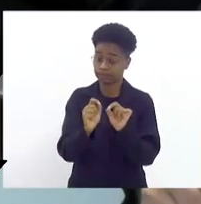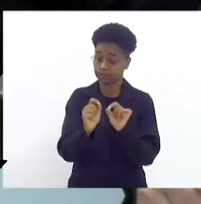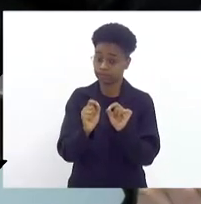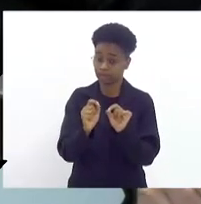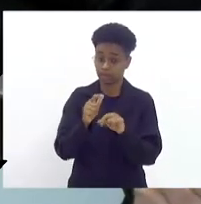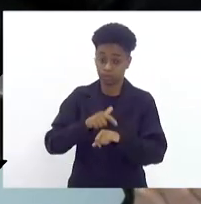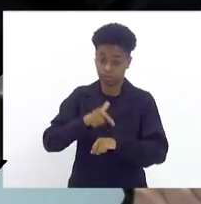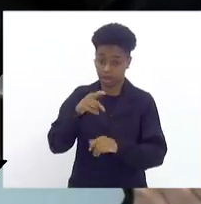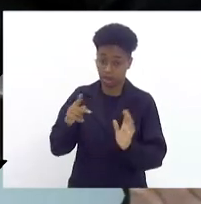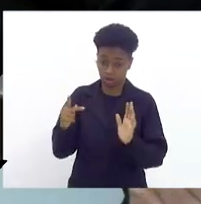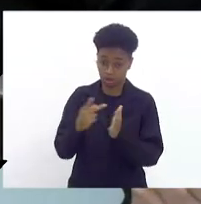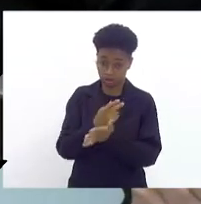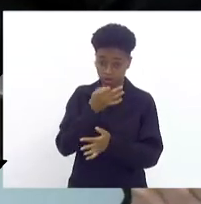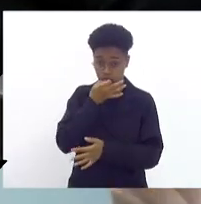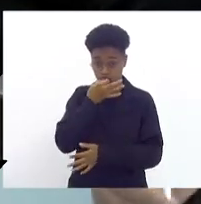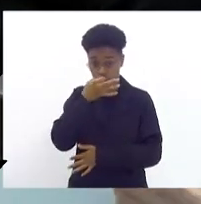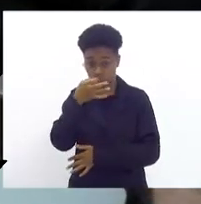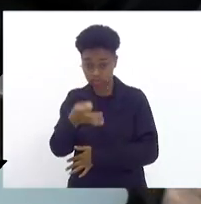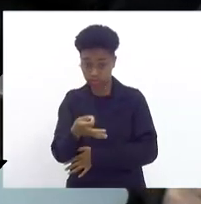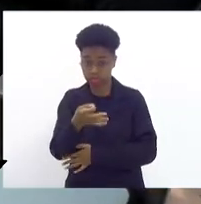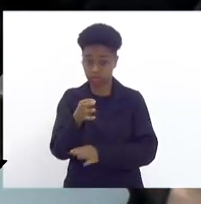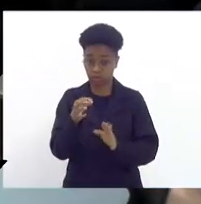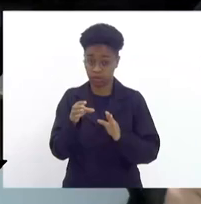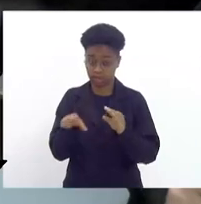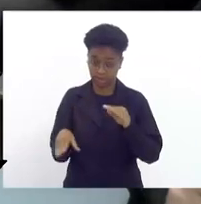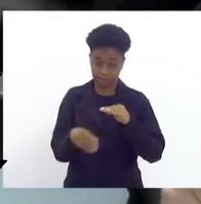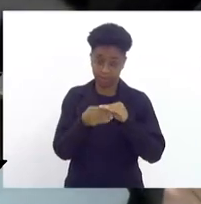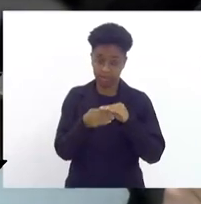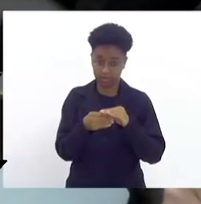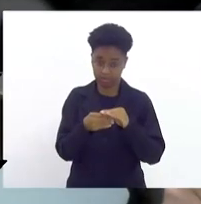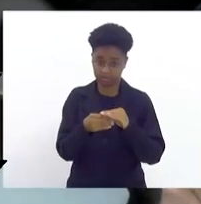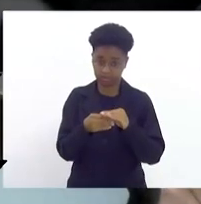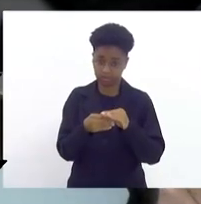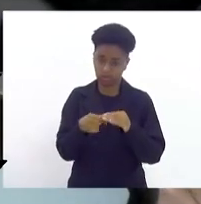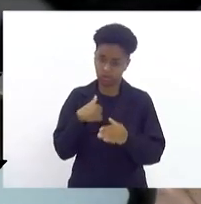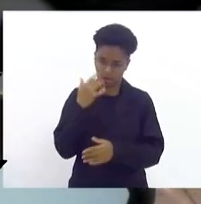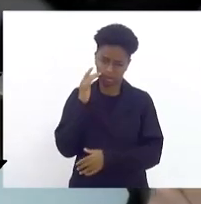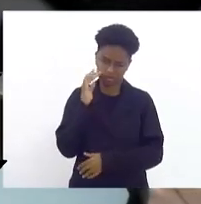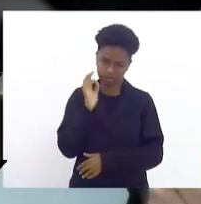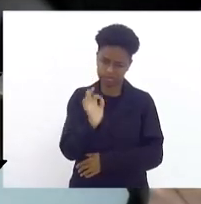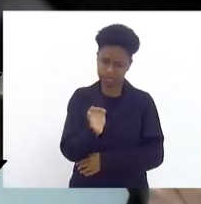essa sugestão de emenda, se não me engano,